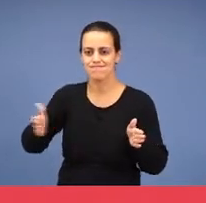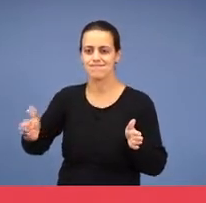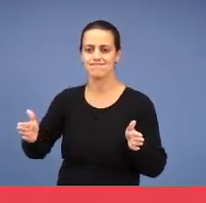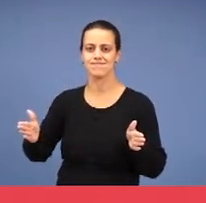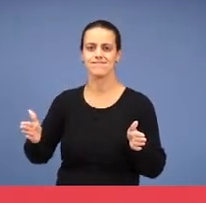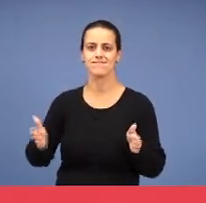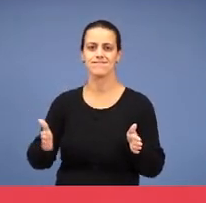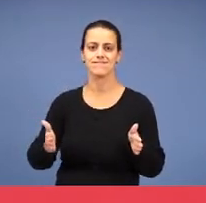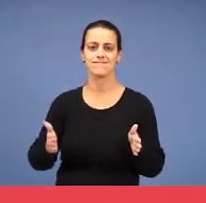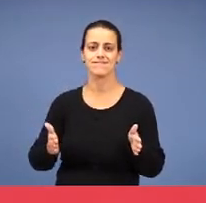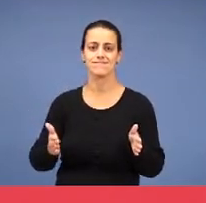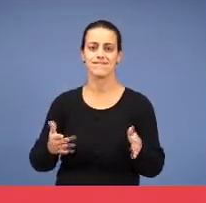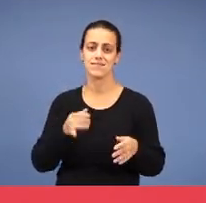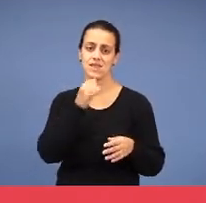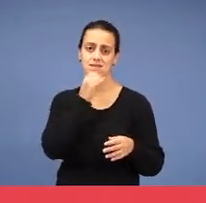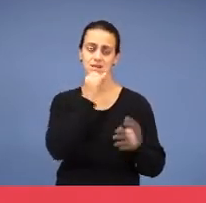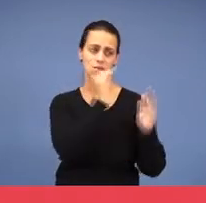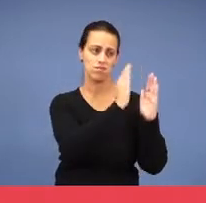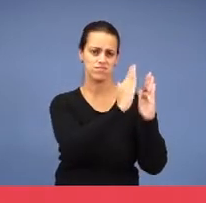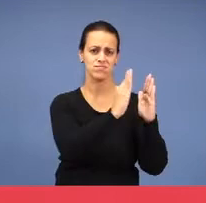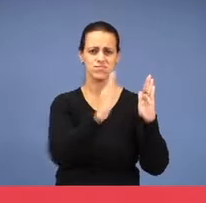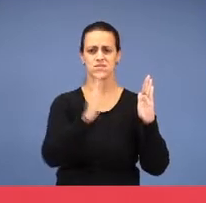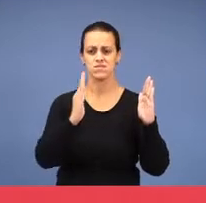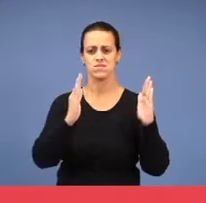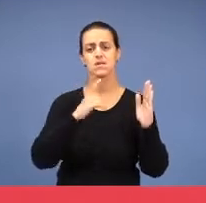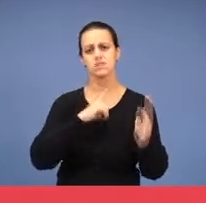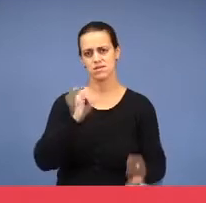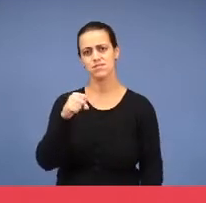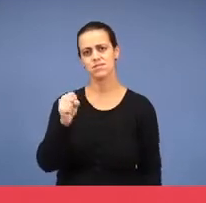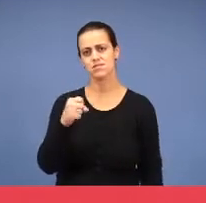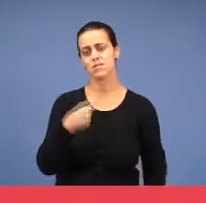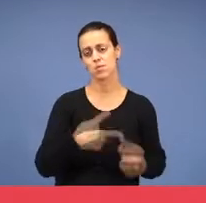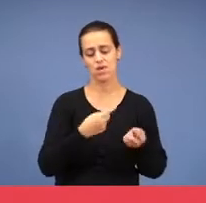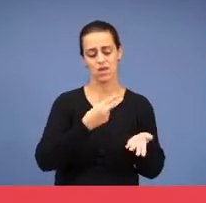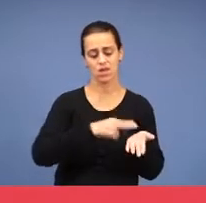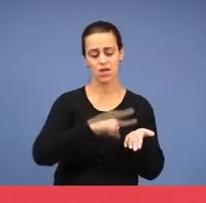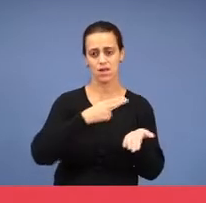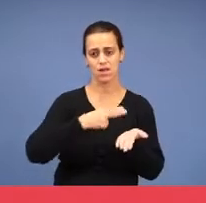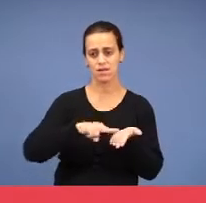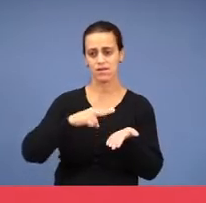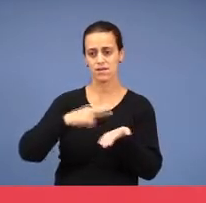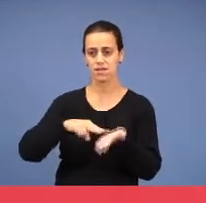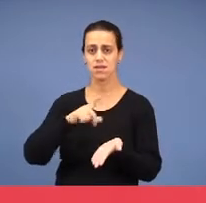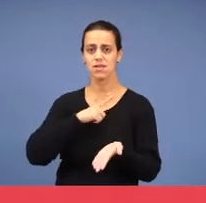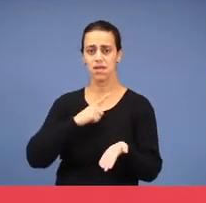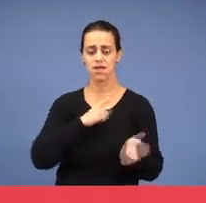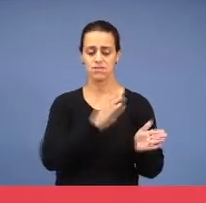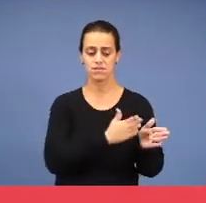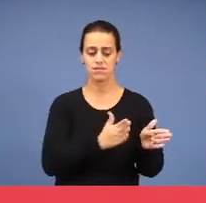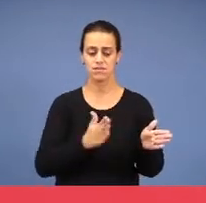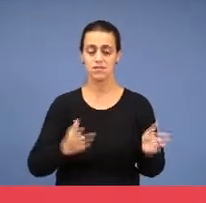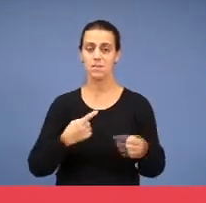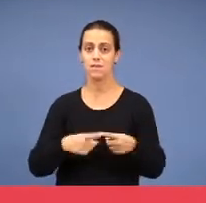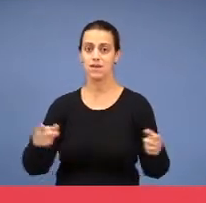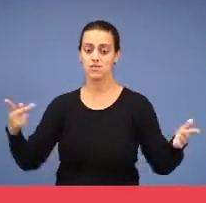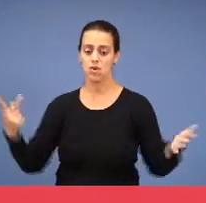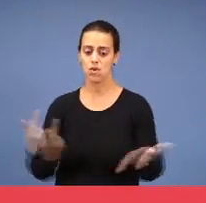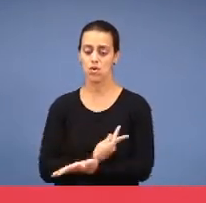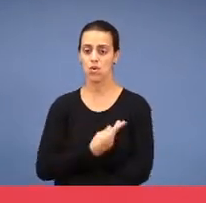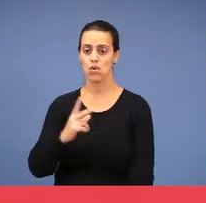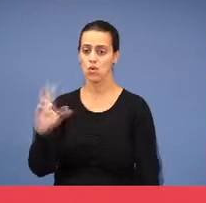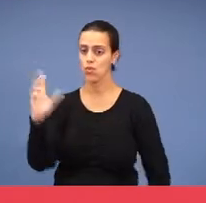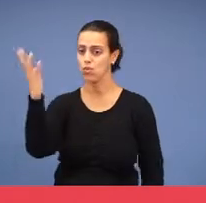coloca a sequência? Coloca, está aqui a coloca. Porque as cartas têm uma sequência. As cartas, agora, os fenômenos que estão,